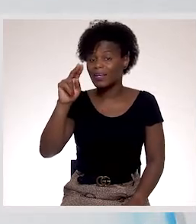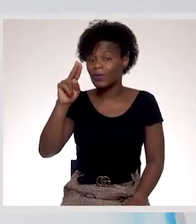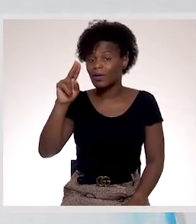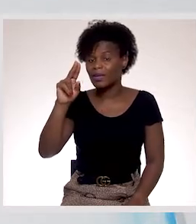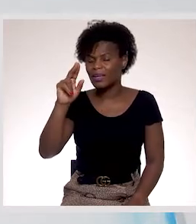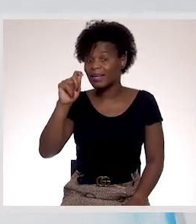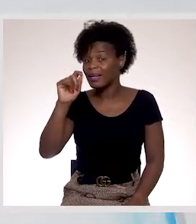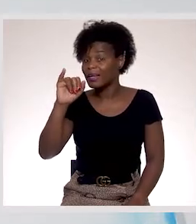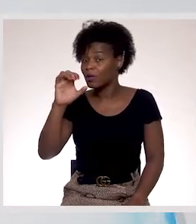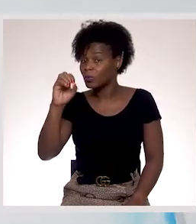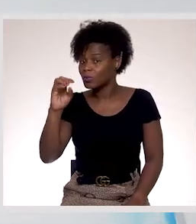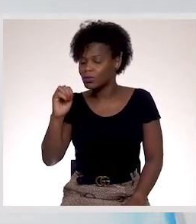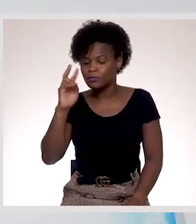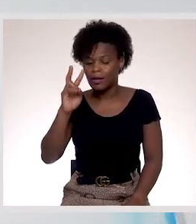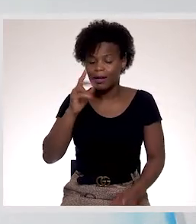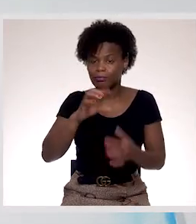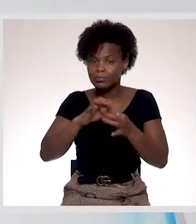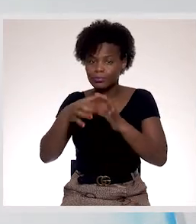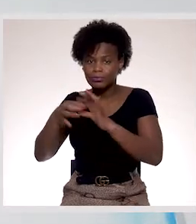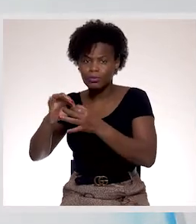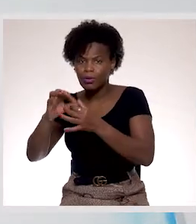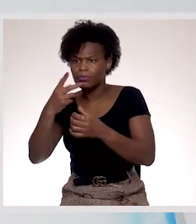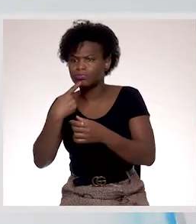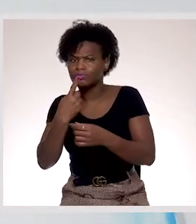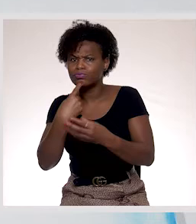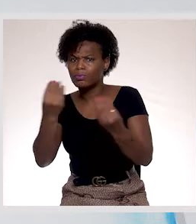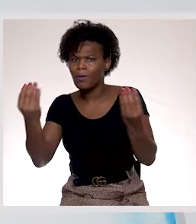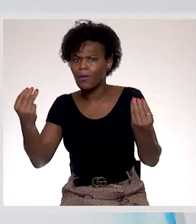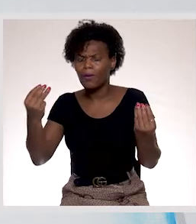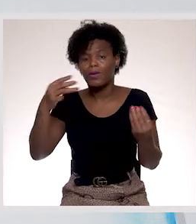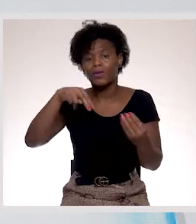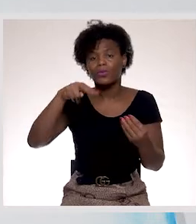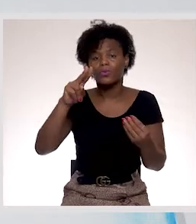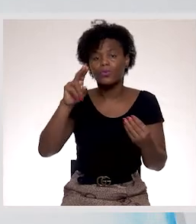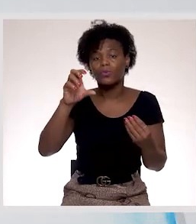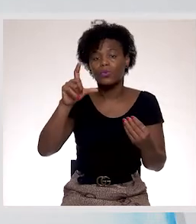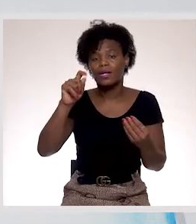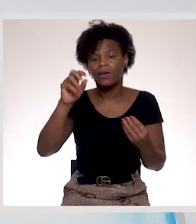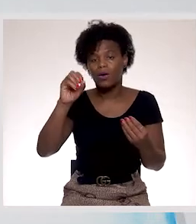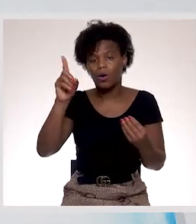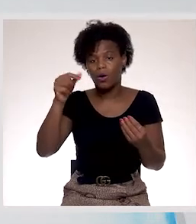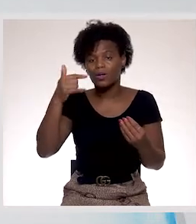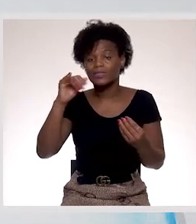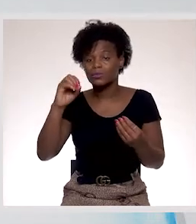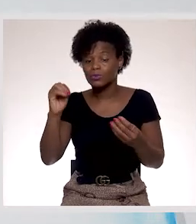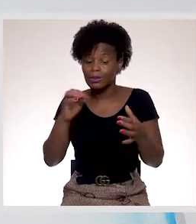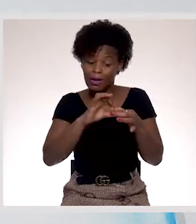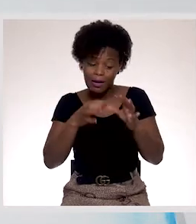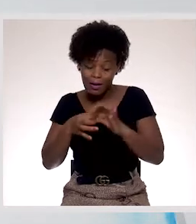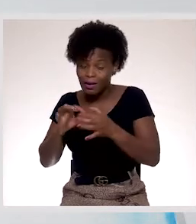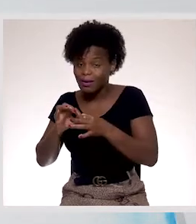cadeias polinucleotídicas formadas por centenas de nucleótidos ligados entre si. Ou seja, os nucleótidos que ligam entre si e formam